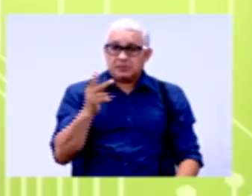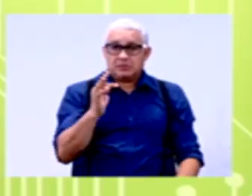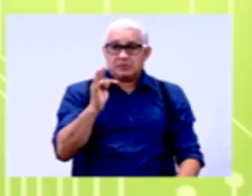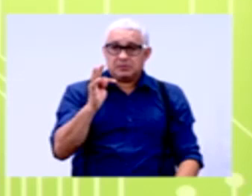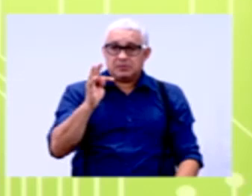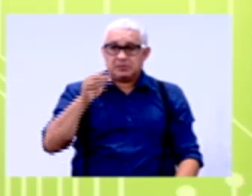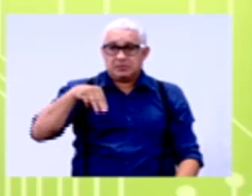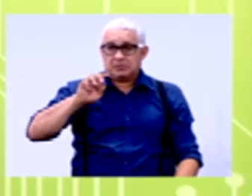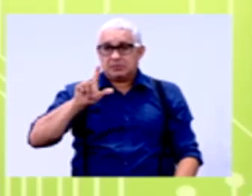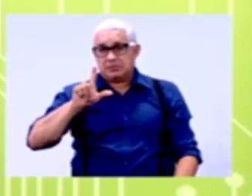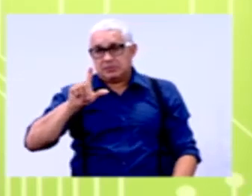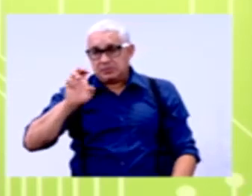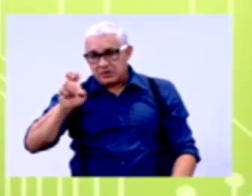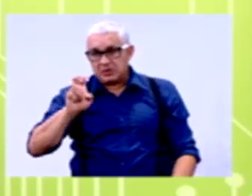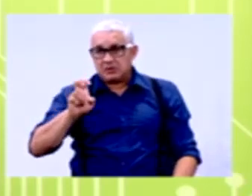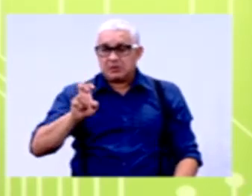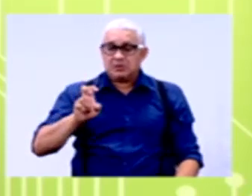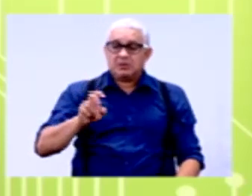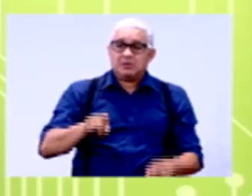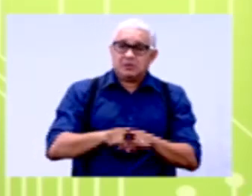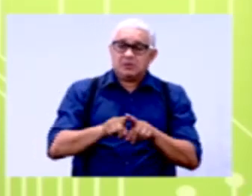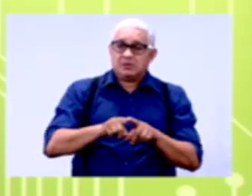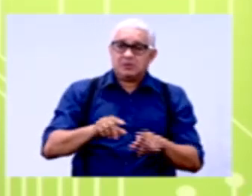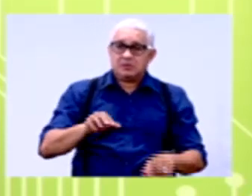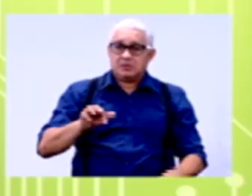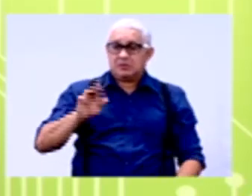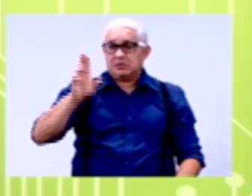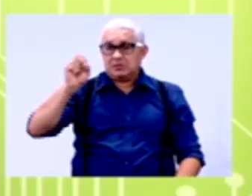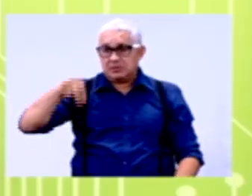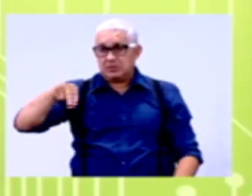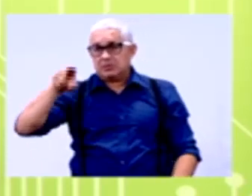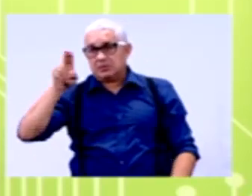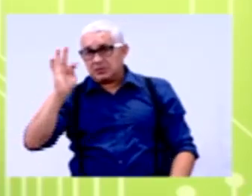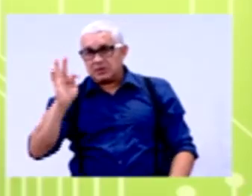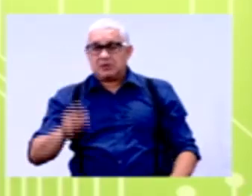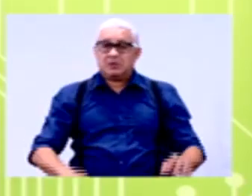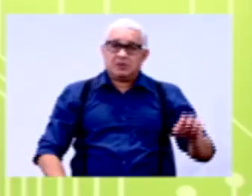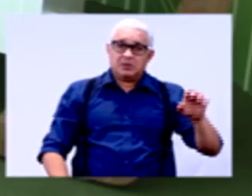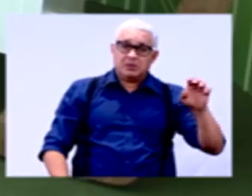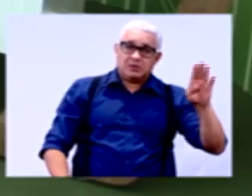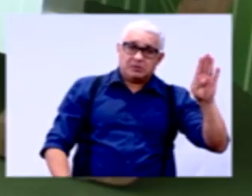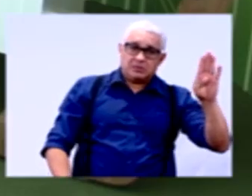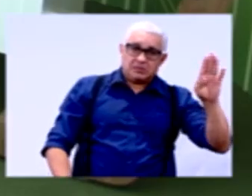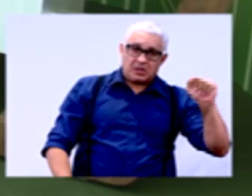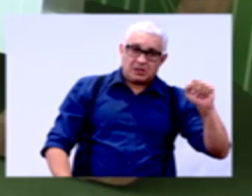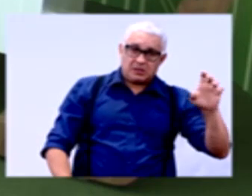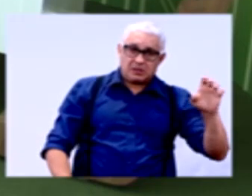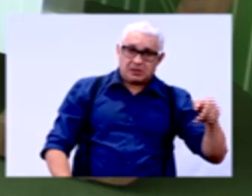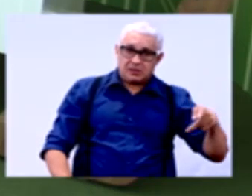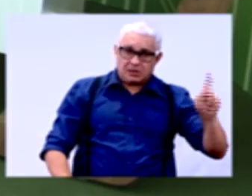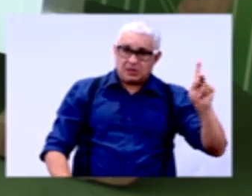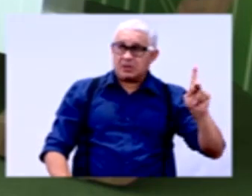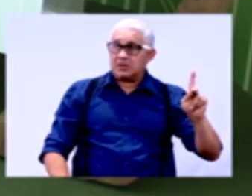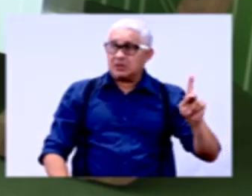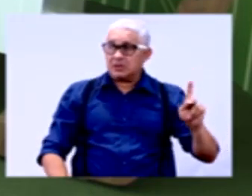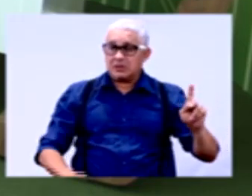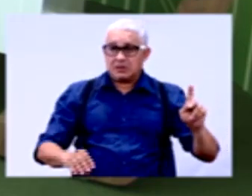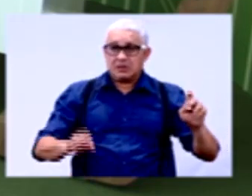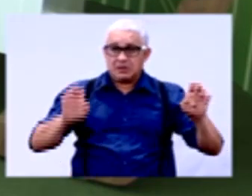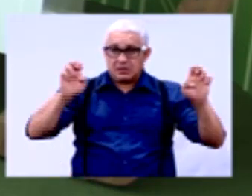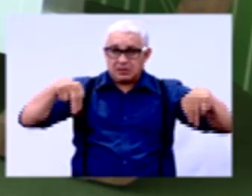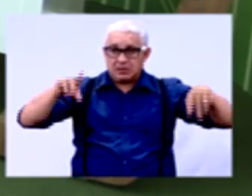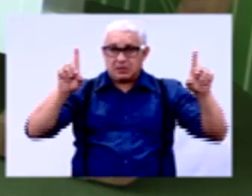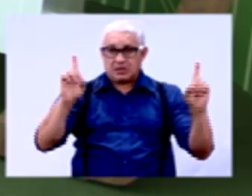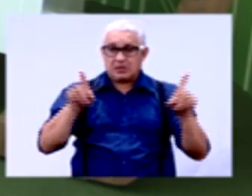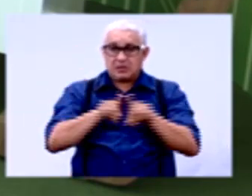HTML5, sobre interação entre front-end e back-end. Gostaria que o professor José Márcio citasse assim, mais algumas